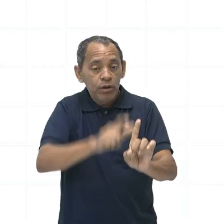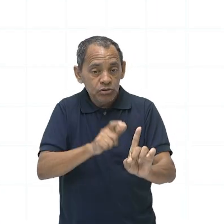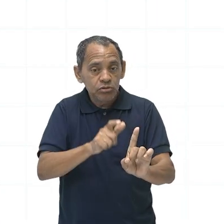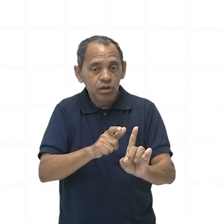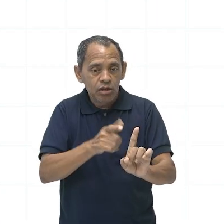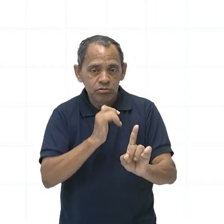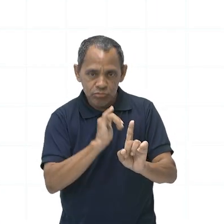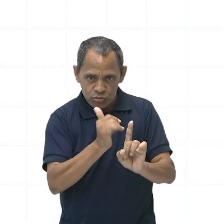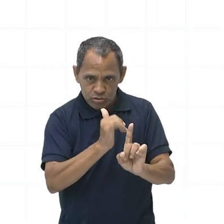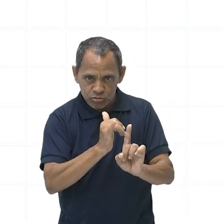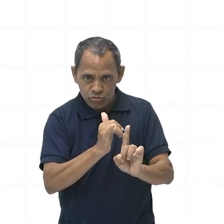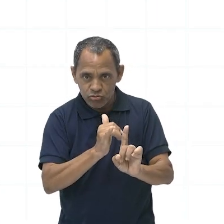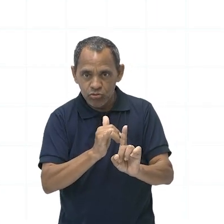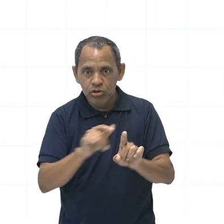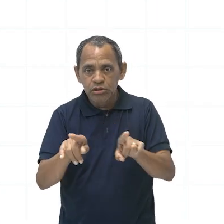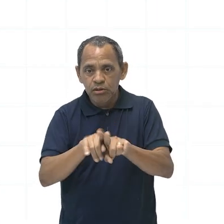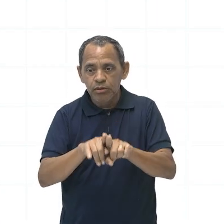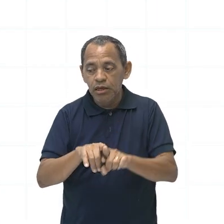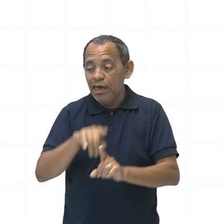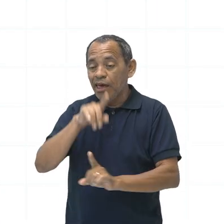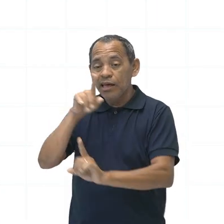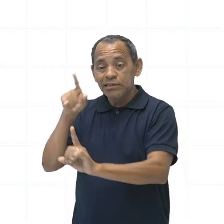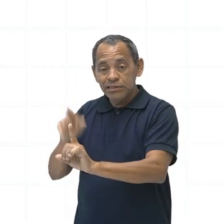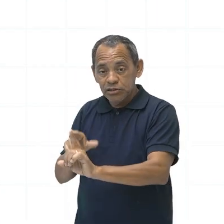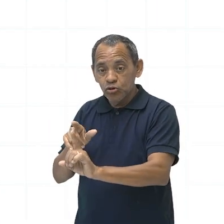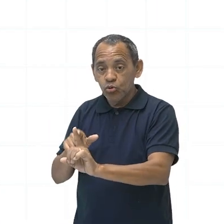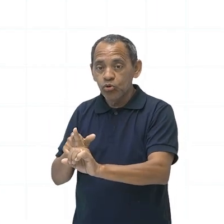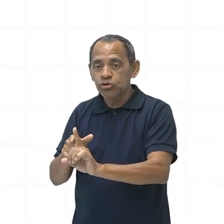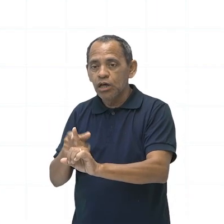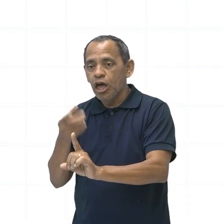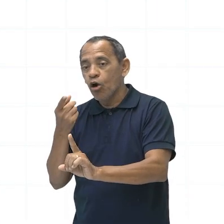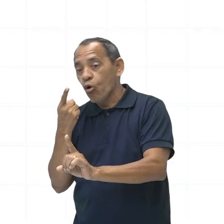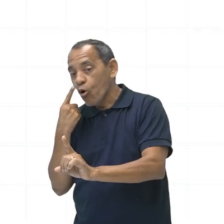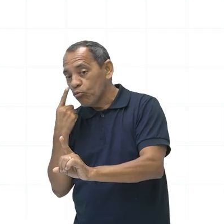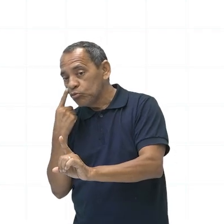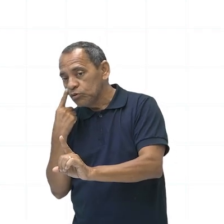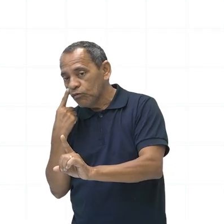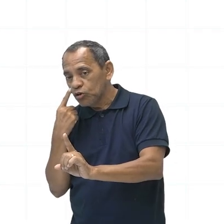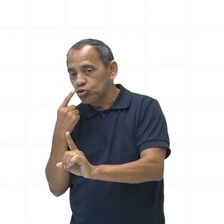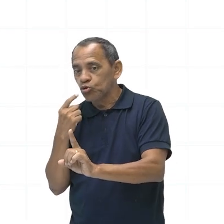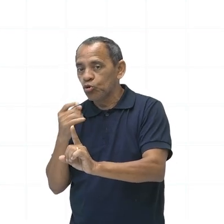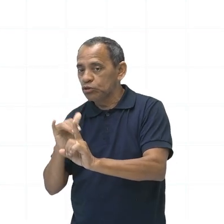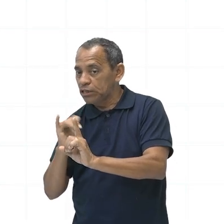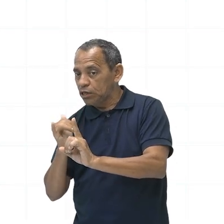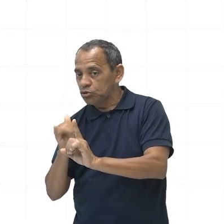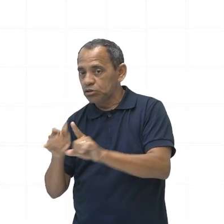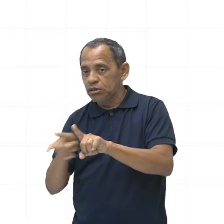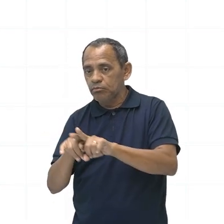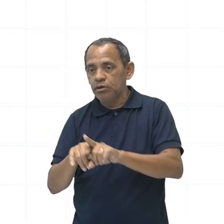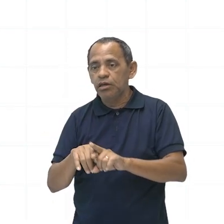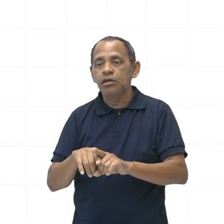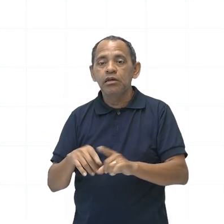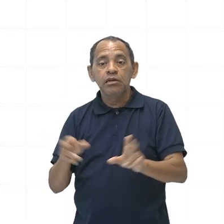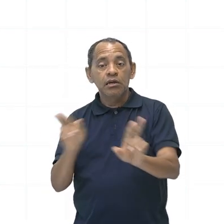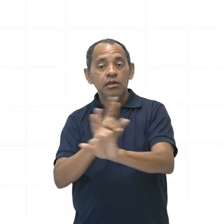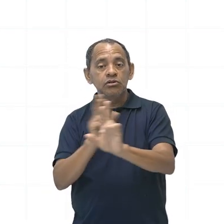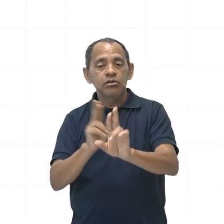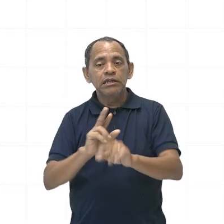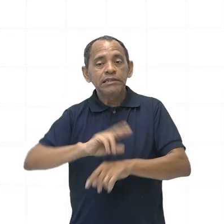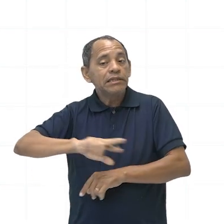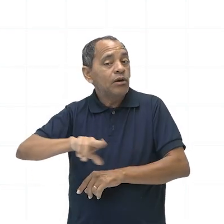crônica, o narrador é o observador, né? Não é a Apolinária que está fazendo uma crônica sobre a sua vida,